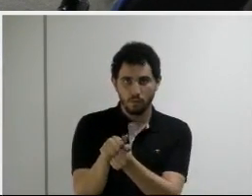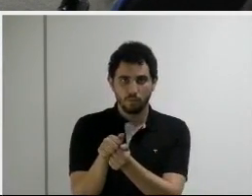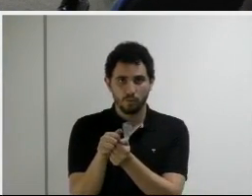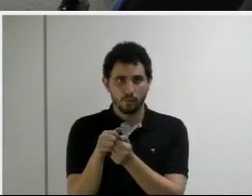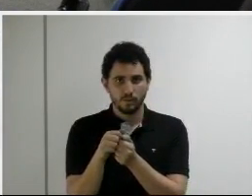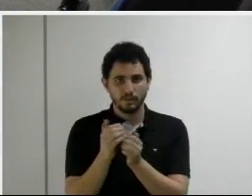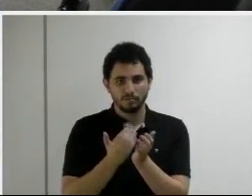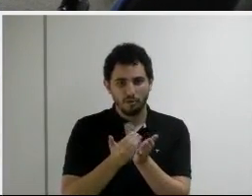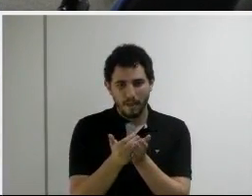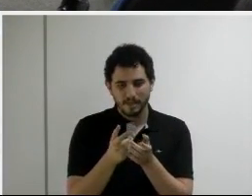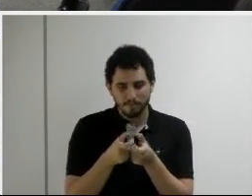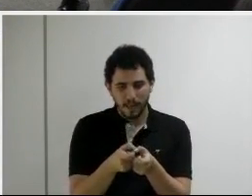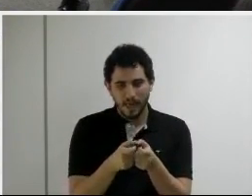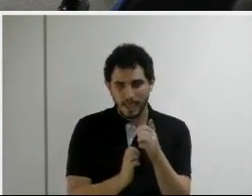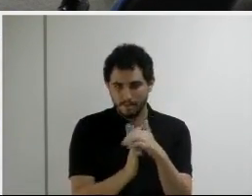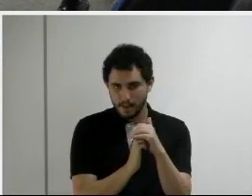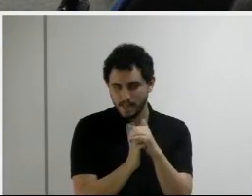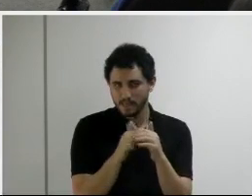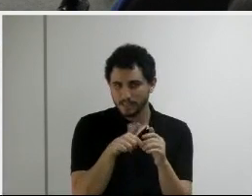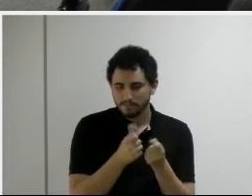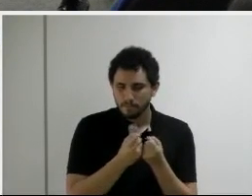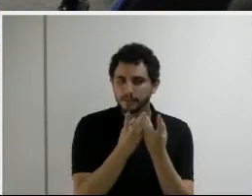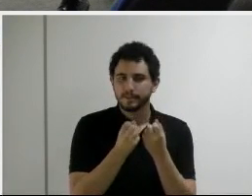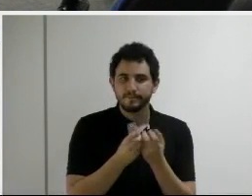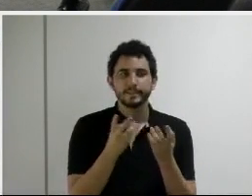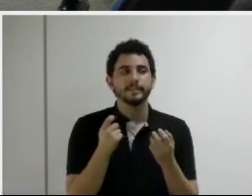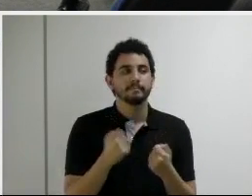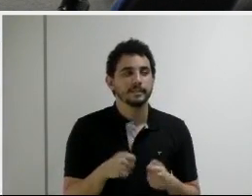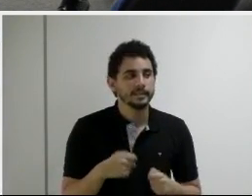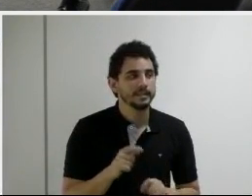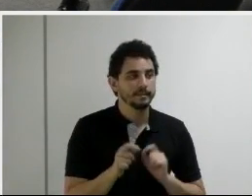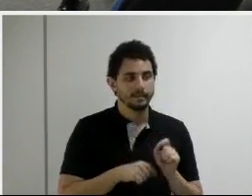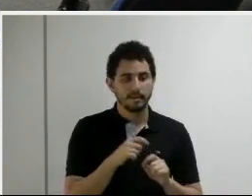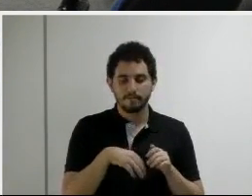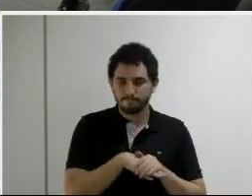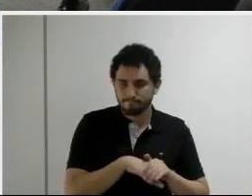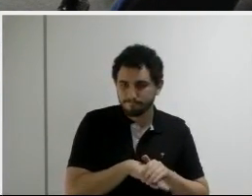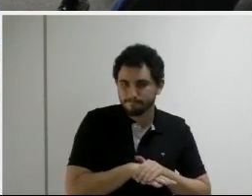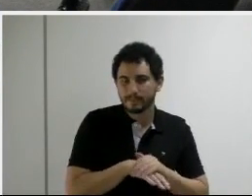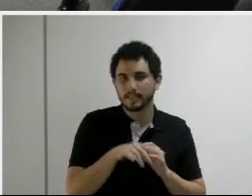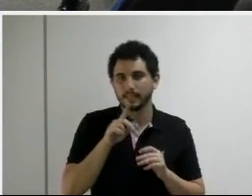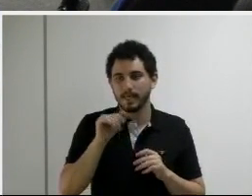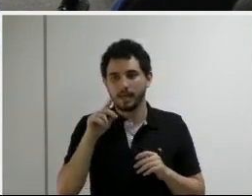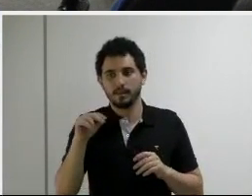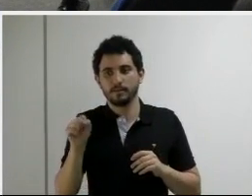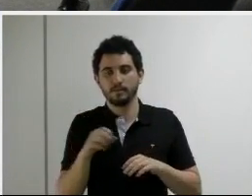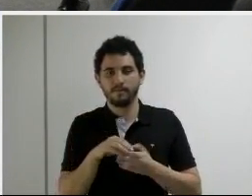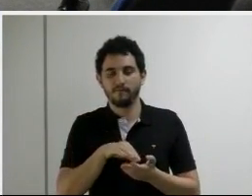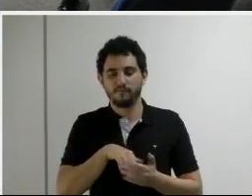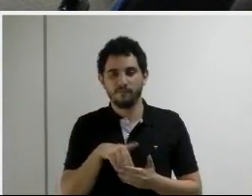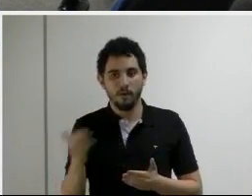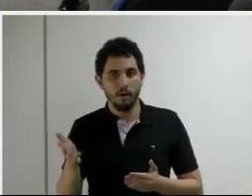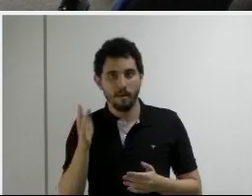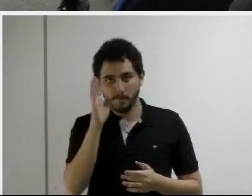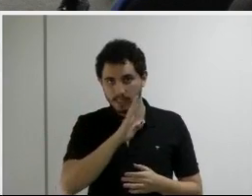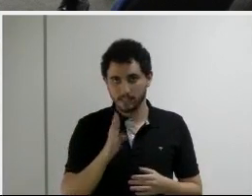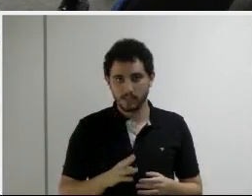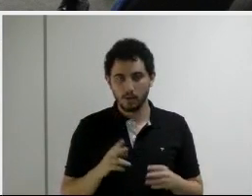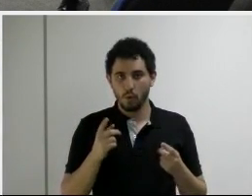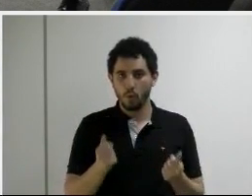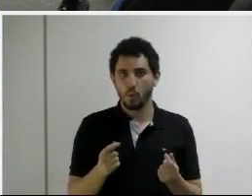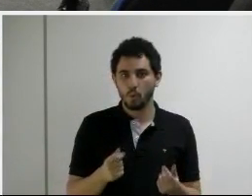das pequenas empresas, que muitas vezes têm que, de fato, armazenar os seus dados fora do Brasil por uma questão de custo, porque